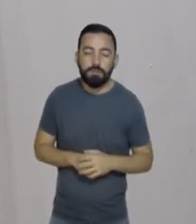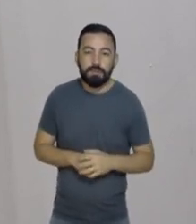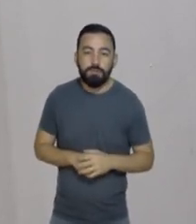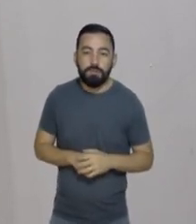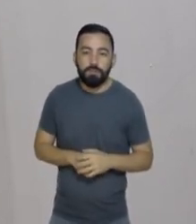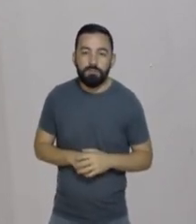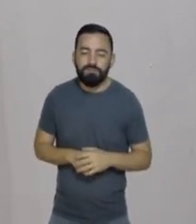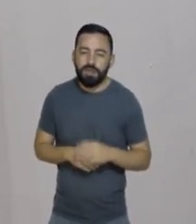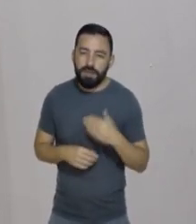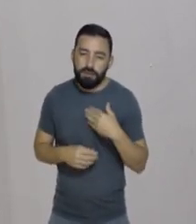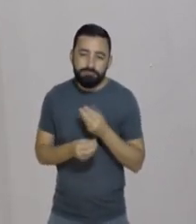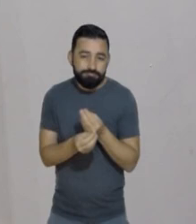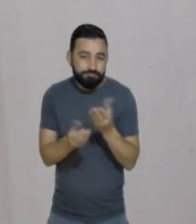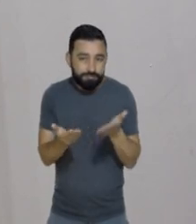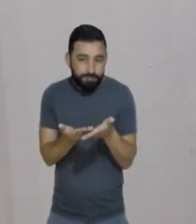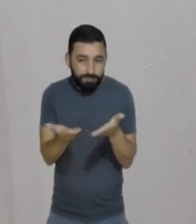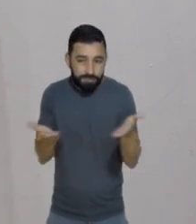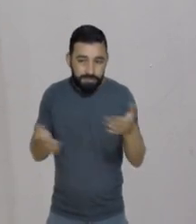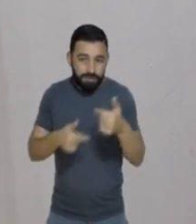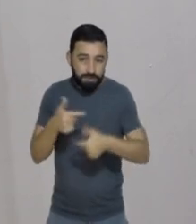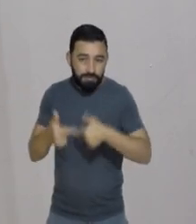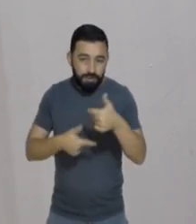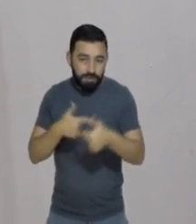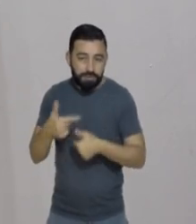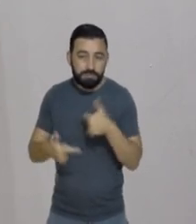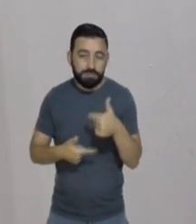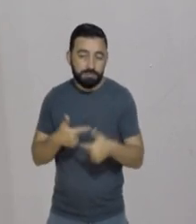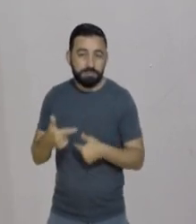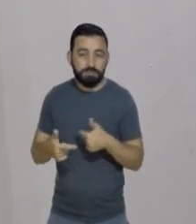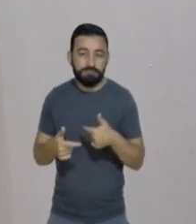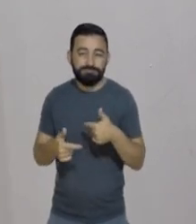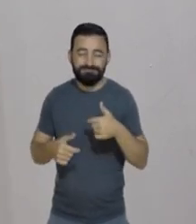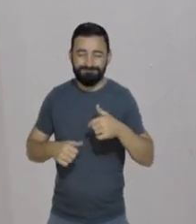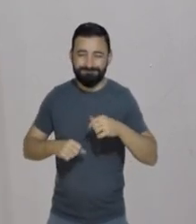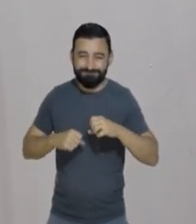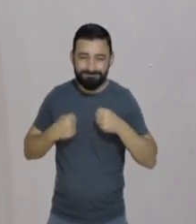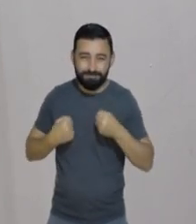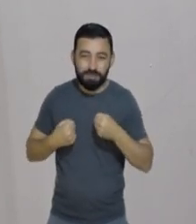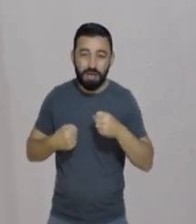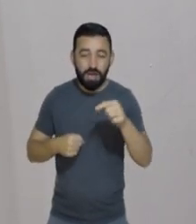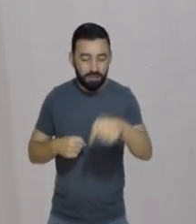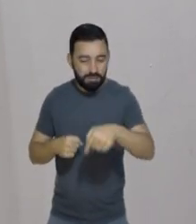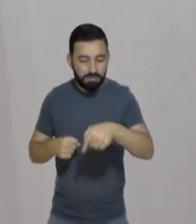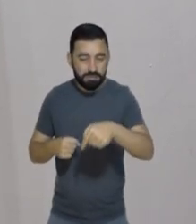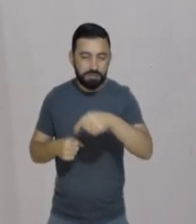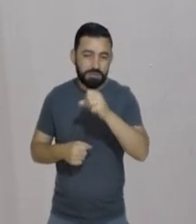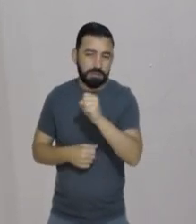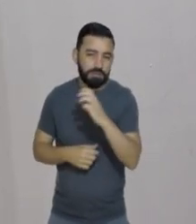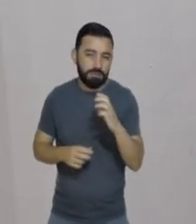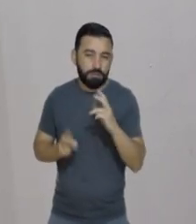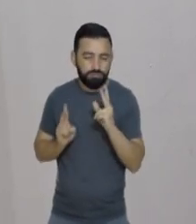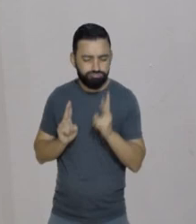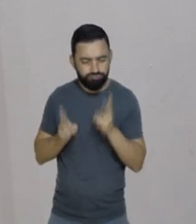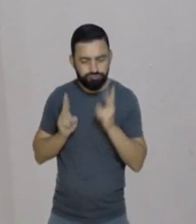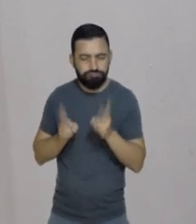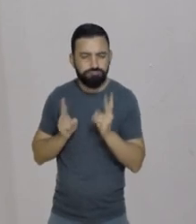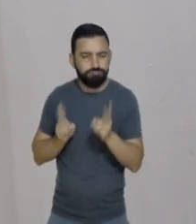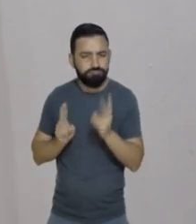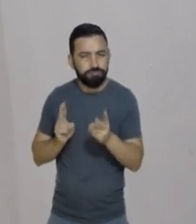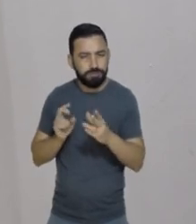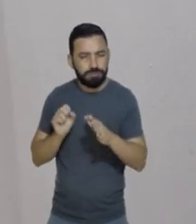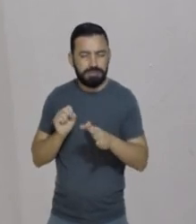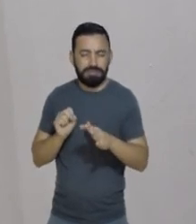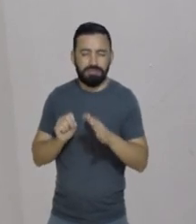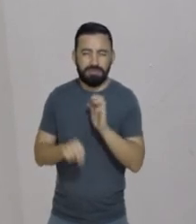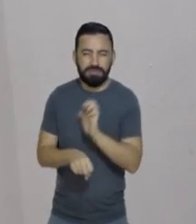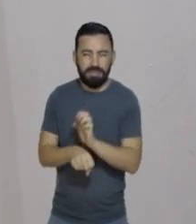Estendo a todos que trabalham com a dedicação para garantir que Santa Catarina continue sendo o estado mais